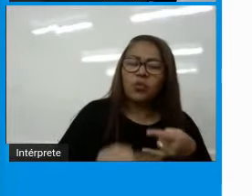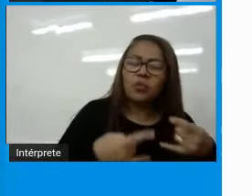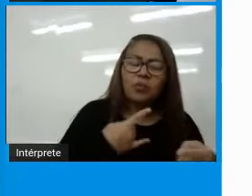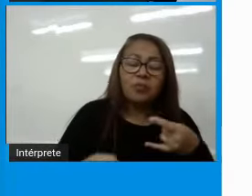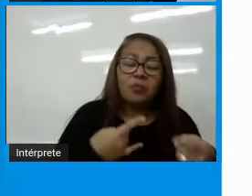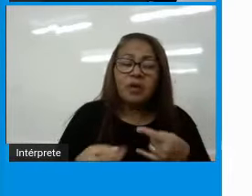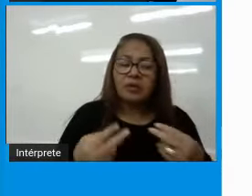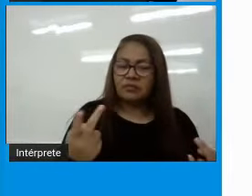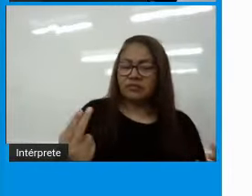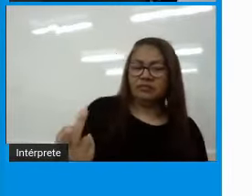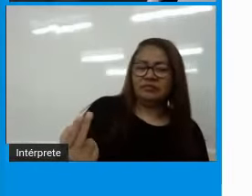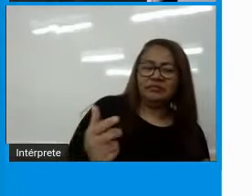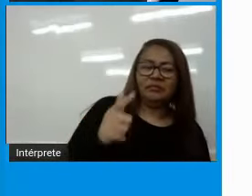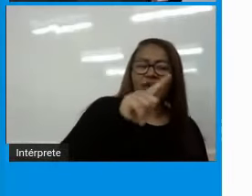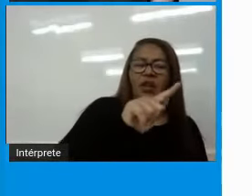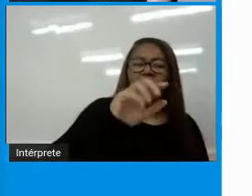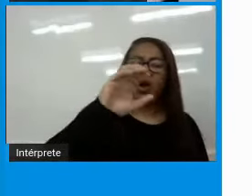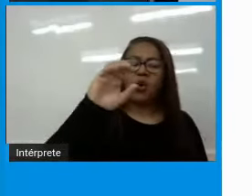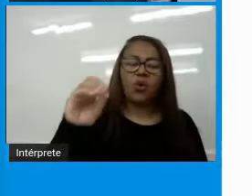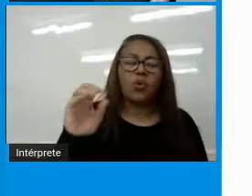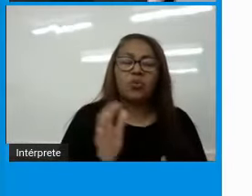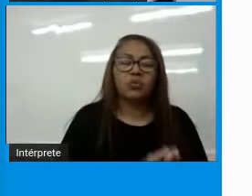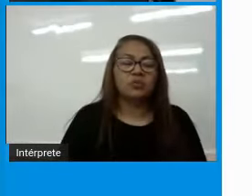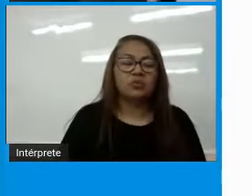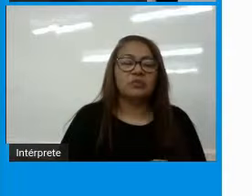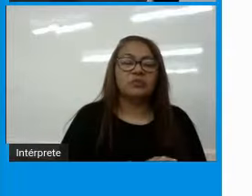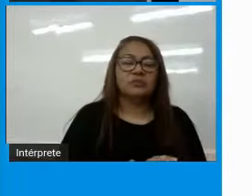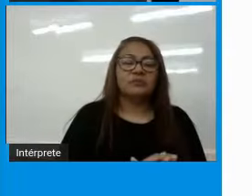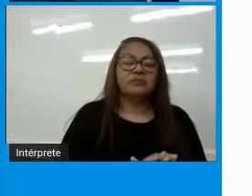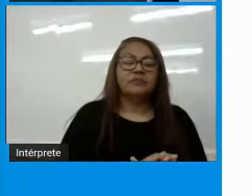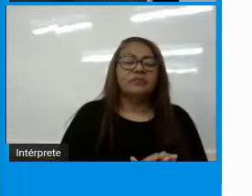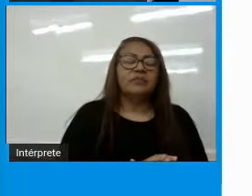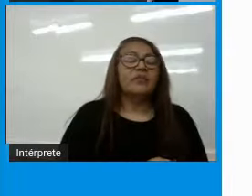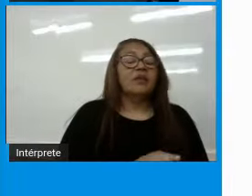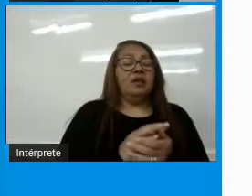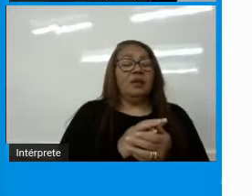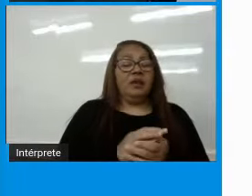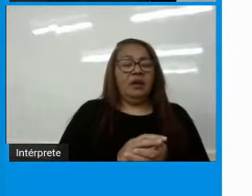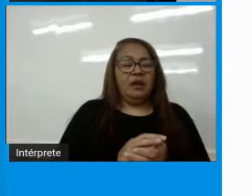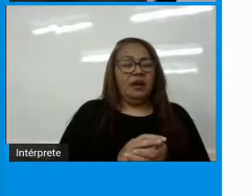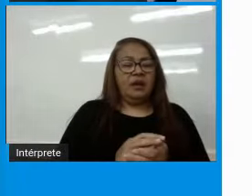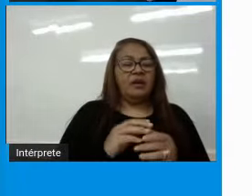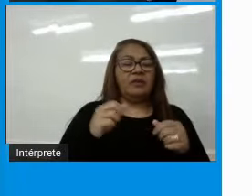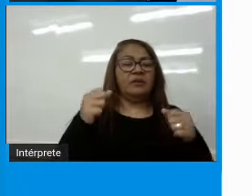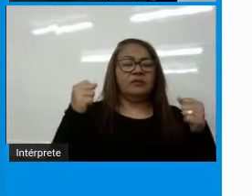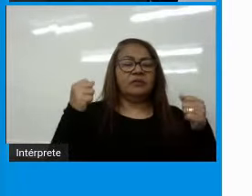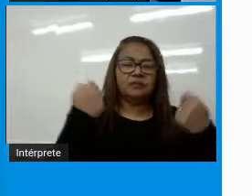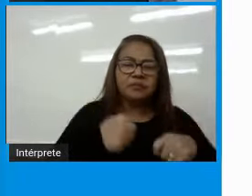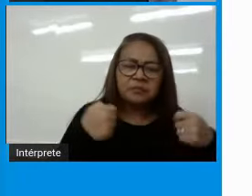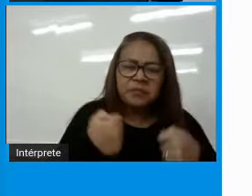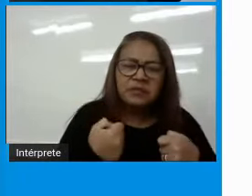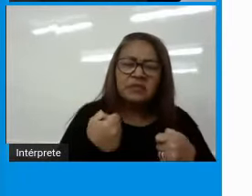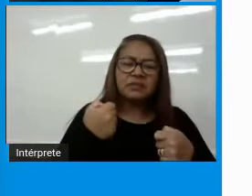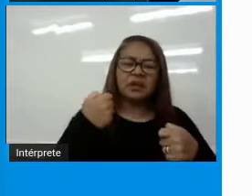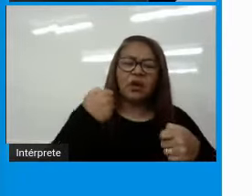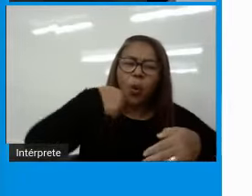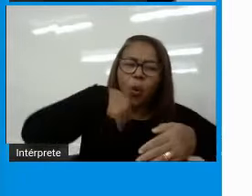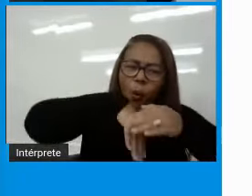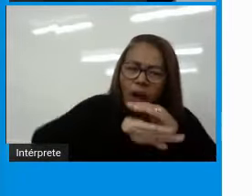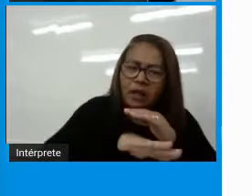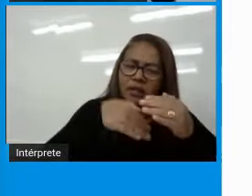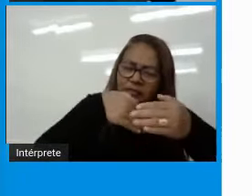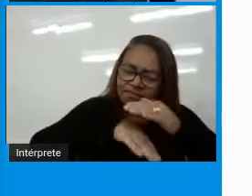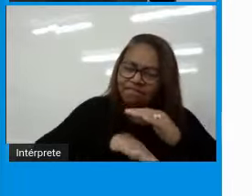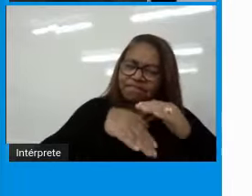equivalente... Aliás, o Drive é um recurso para você armazenar. Se você está aí num plano educacional, é